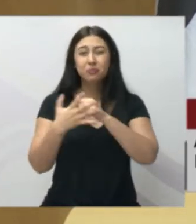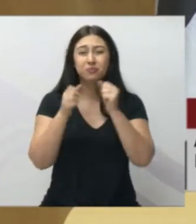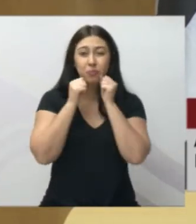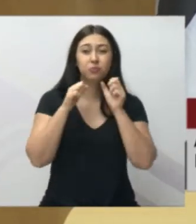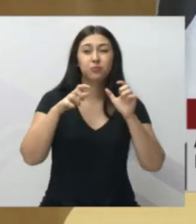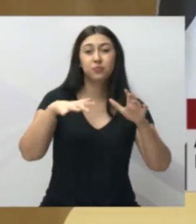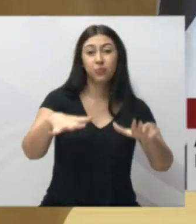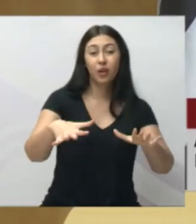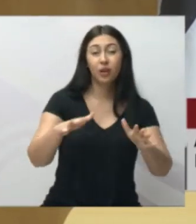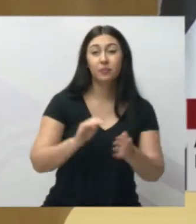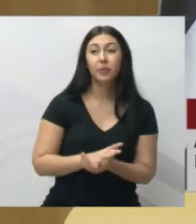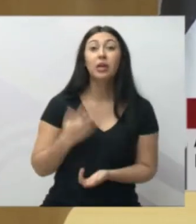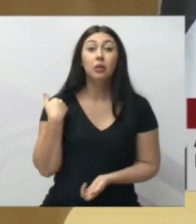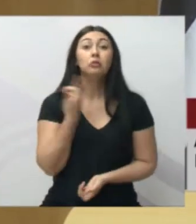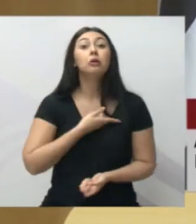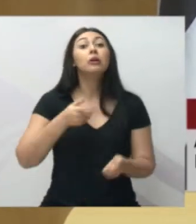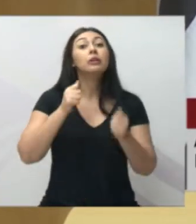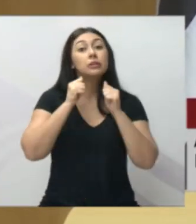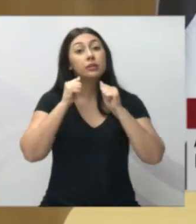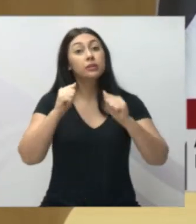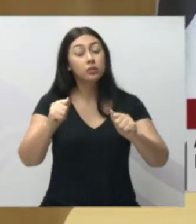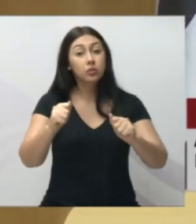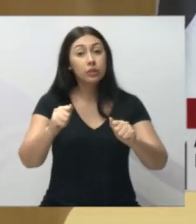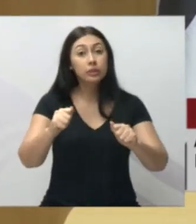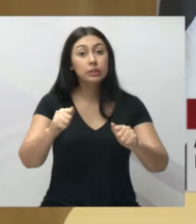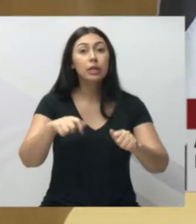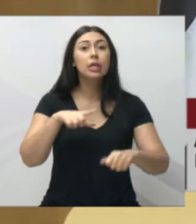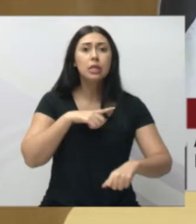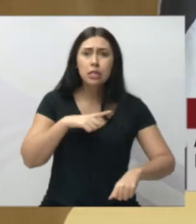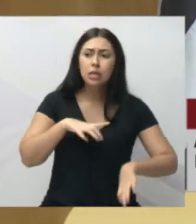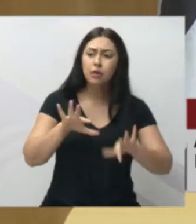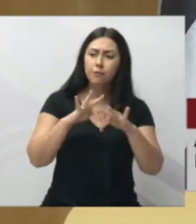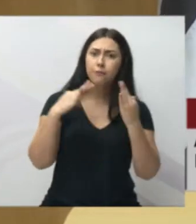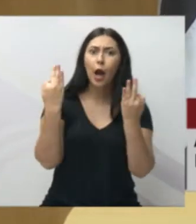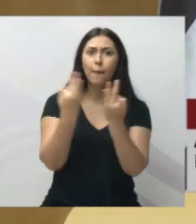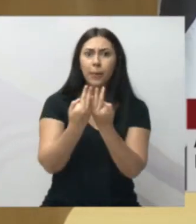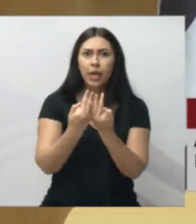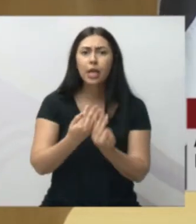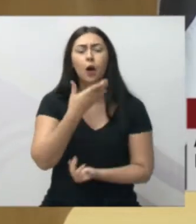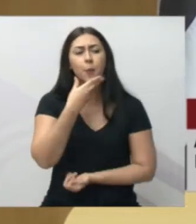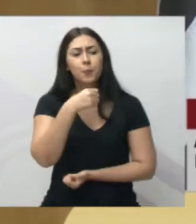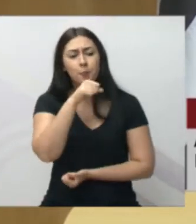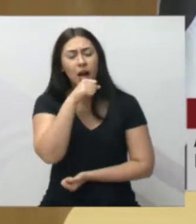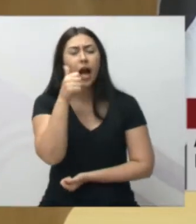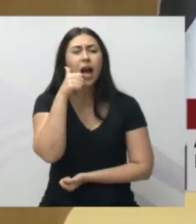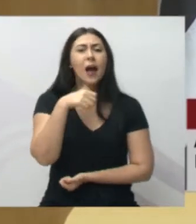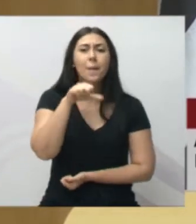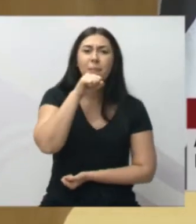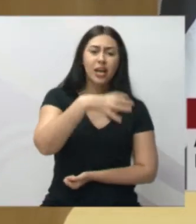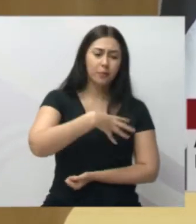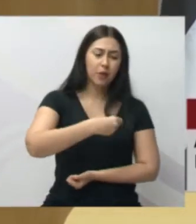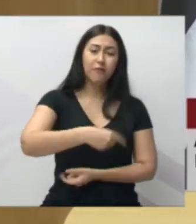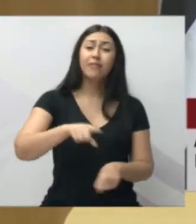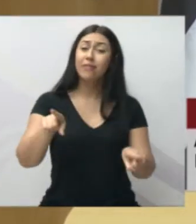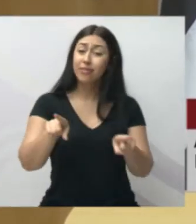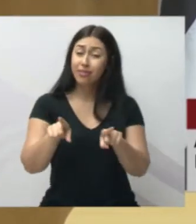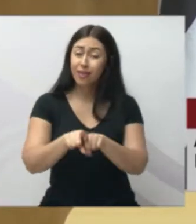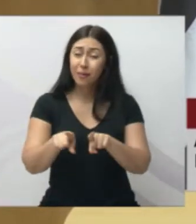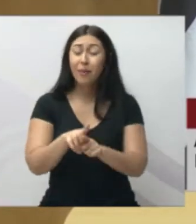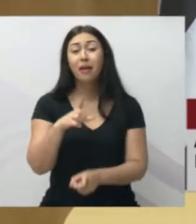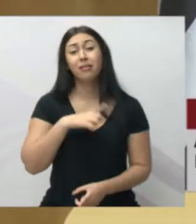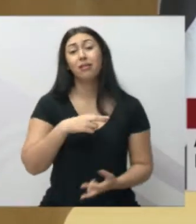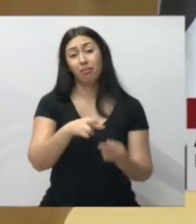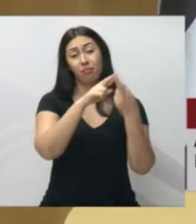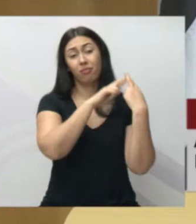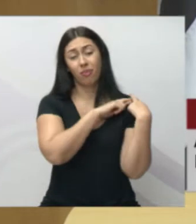nossos assessores, eles são pais de família, mães de famílias, têm também a responsabilidade. Então, se a